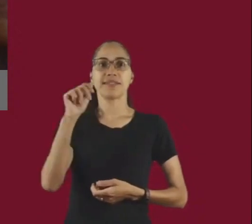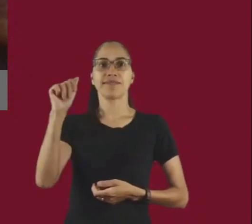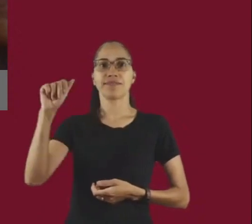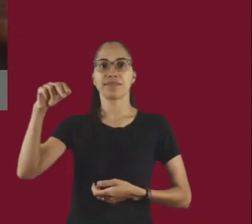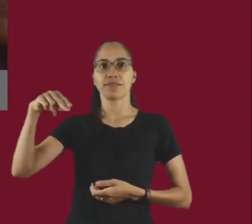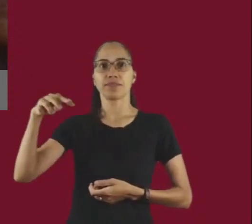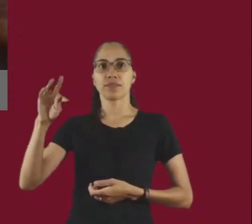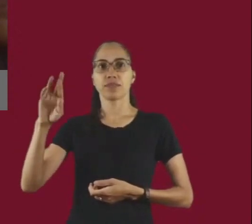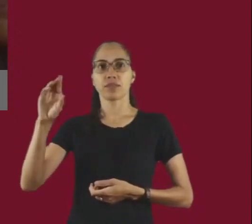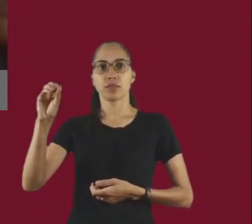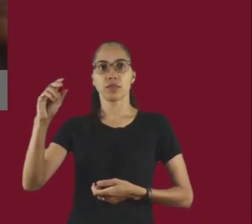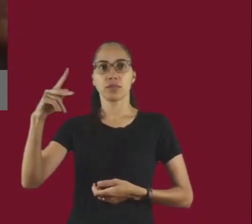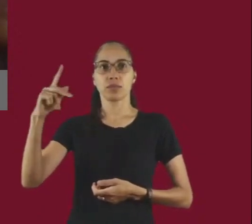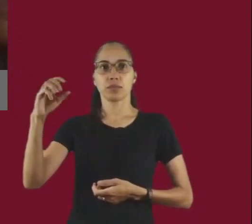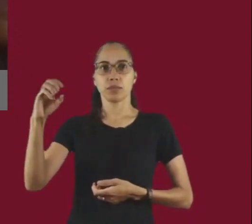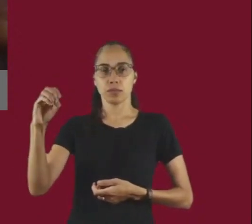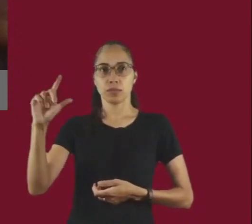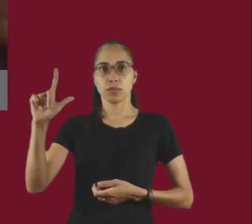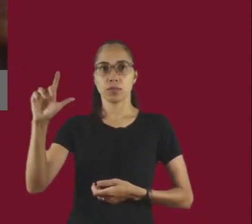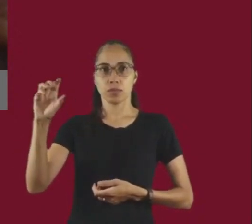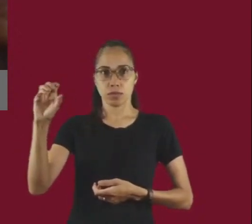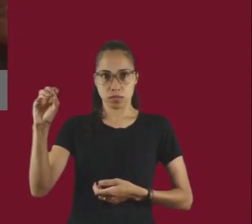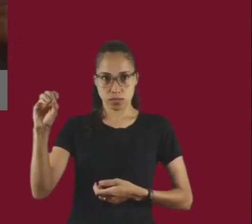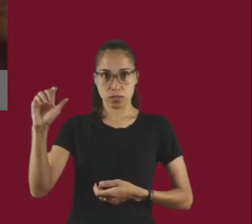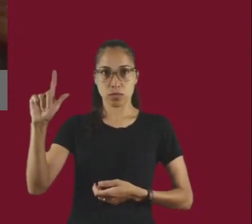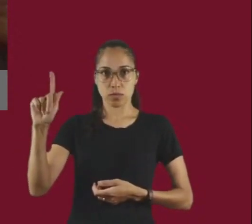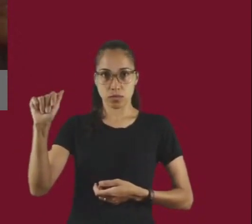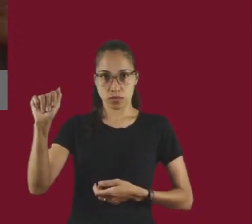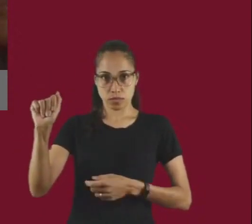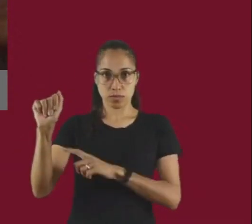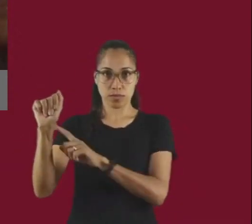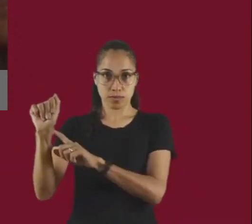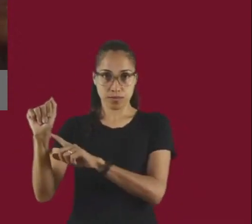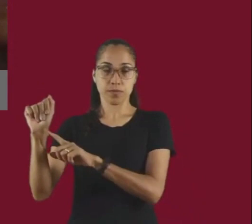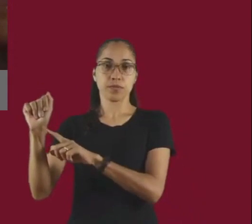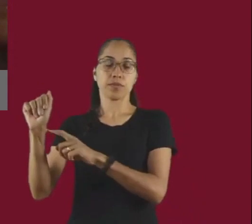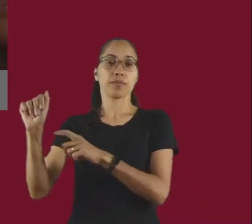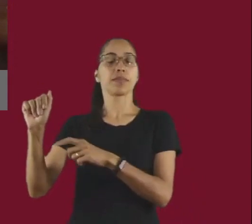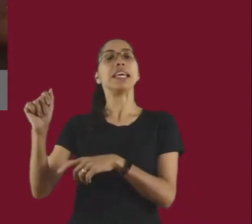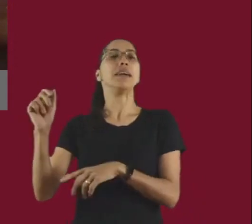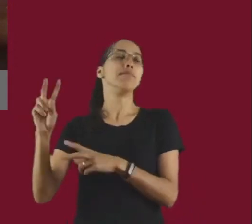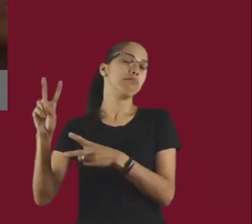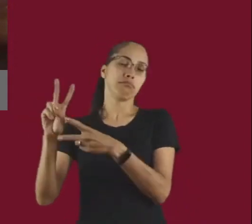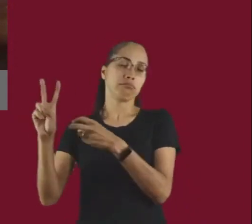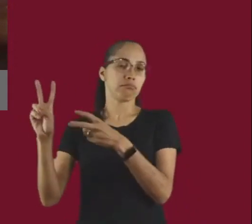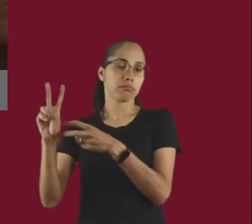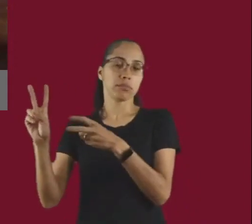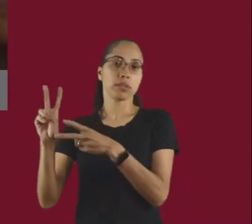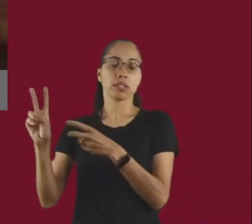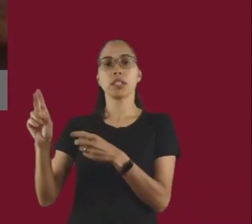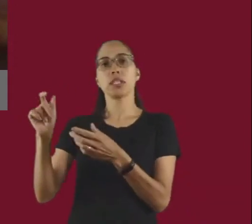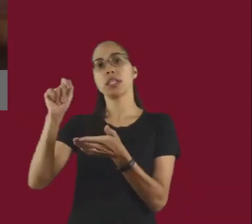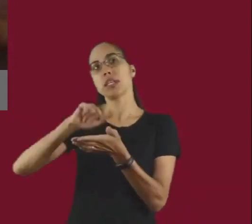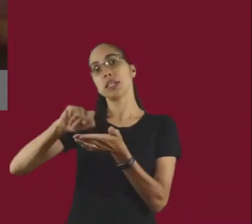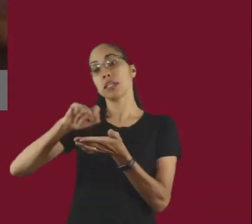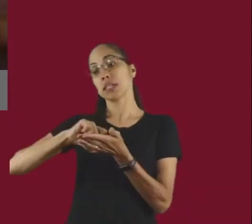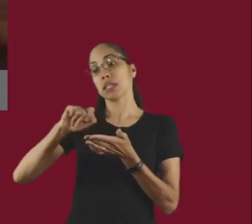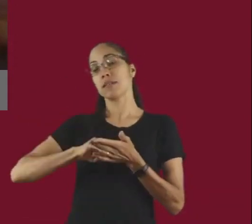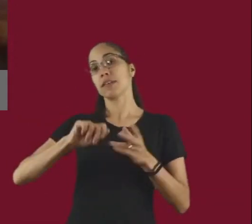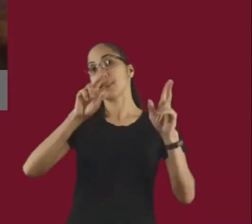Mundo, e ela mostra a diferença que faz um antropólogo indígena escrevendo, né, sobre o seu povo,